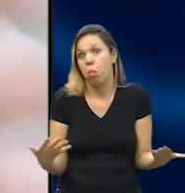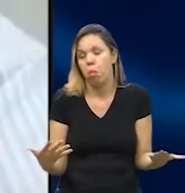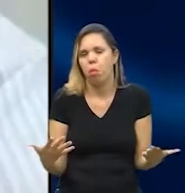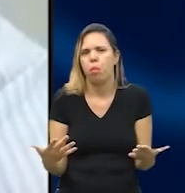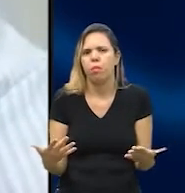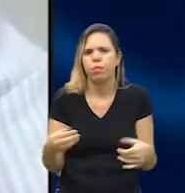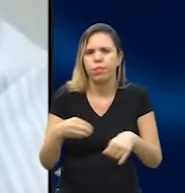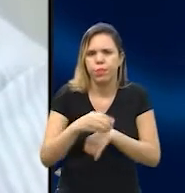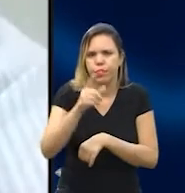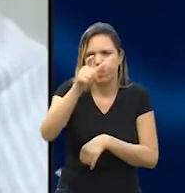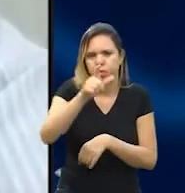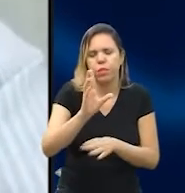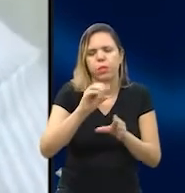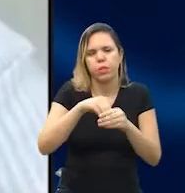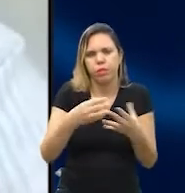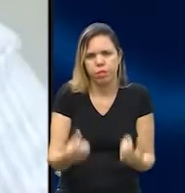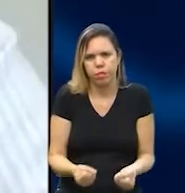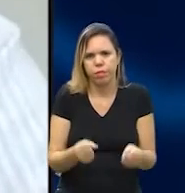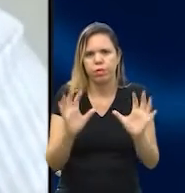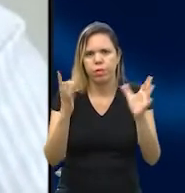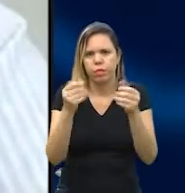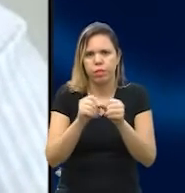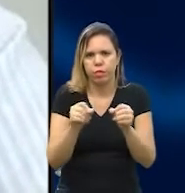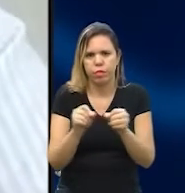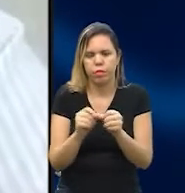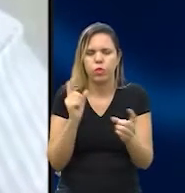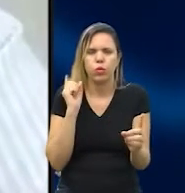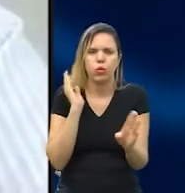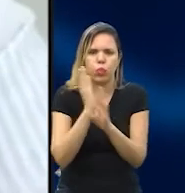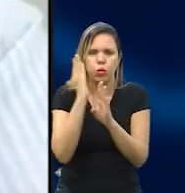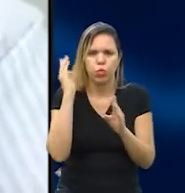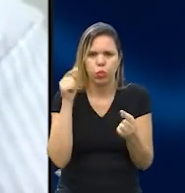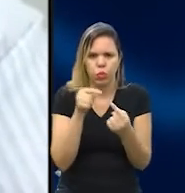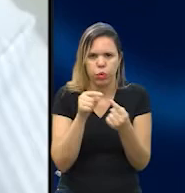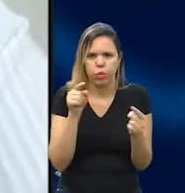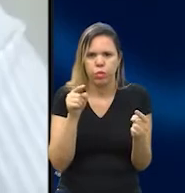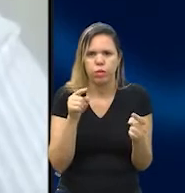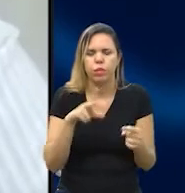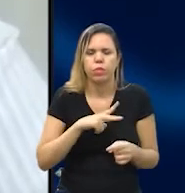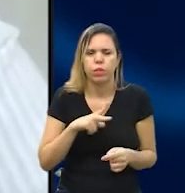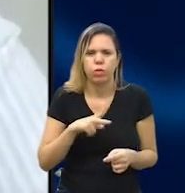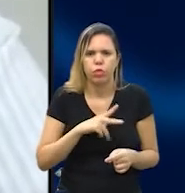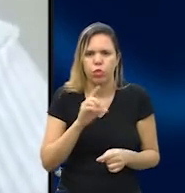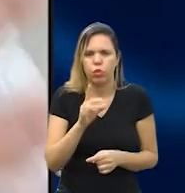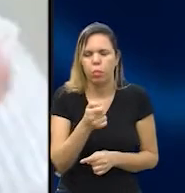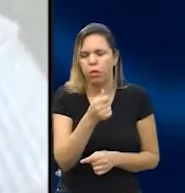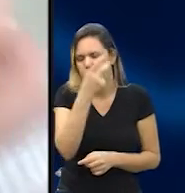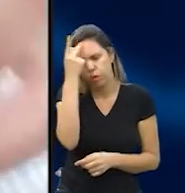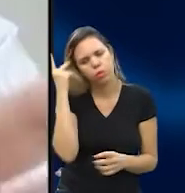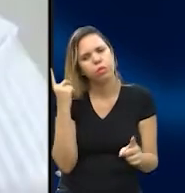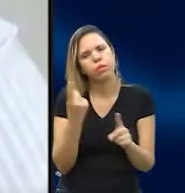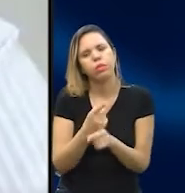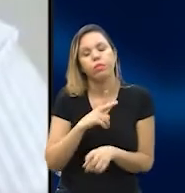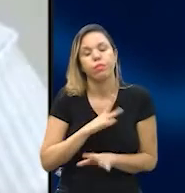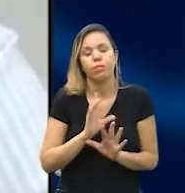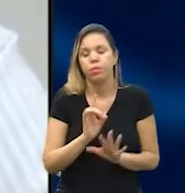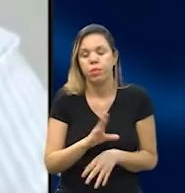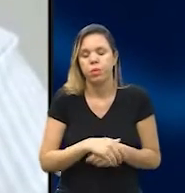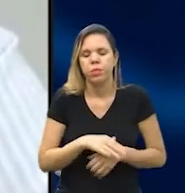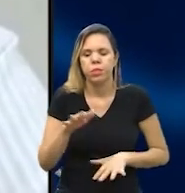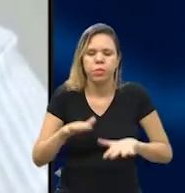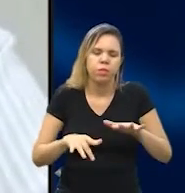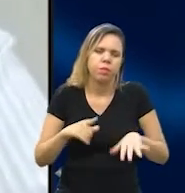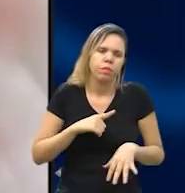de sei lá quanto, e aí traz essa pessoa para dentro e num encontro muito íntimo, né, com só as pessoas mais